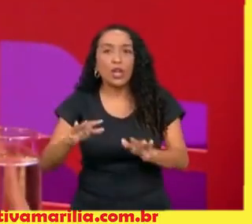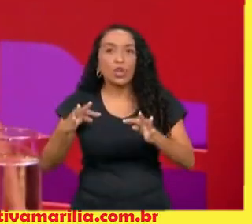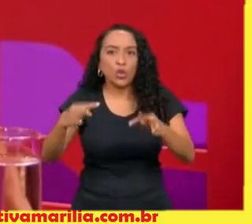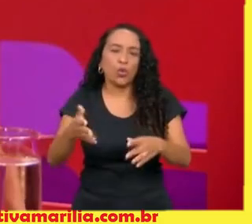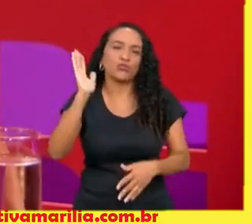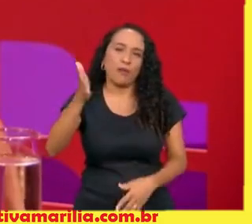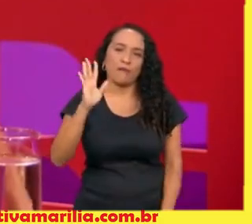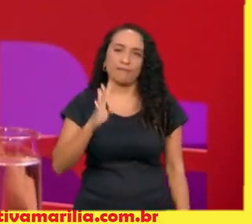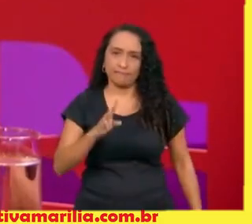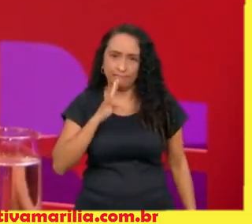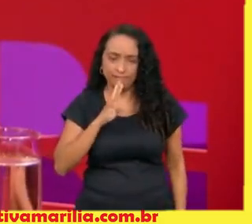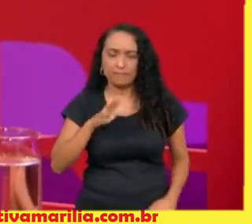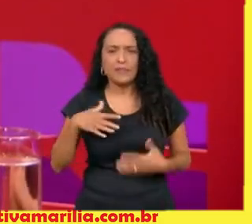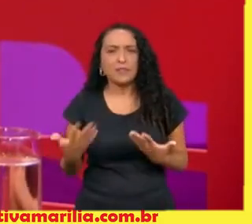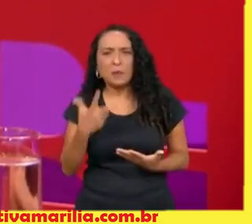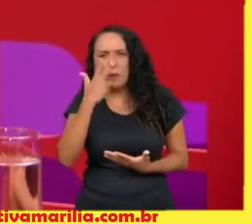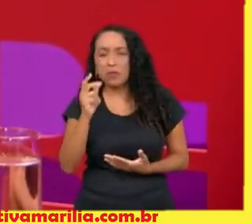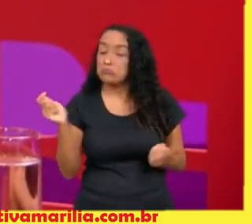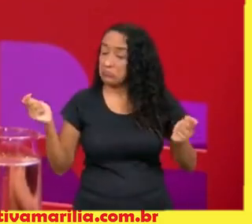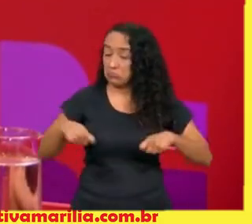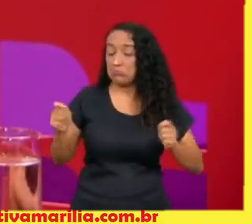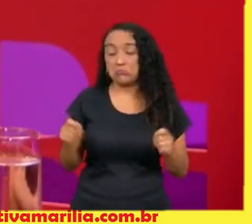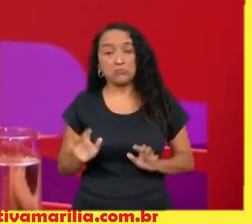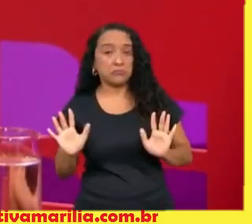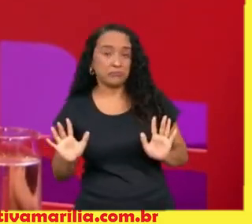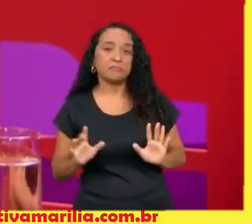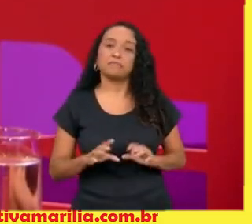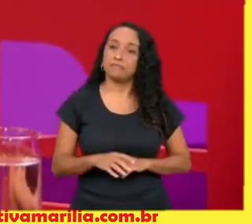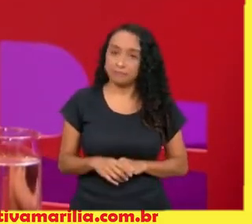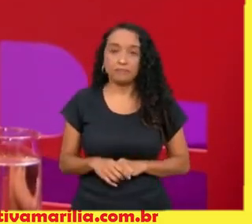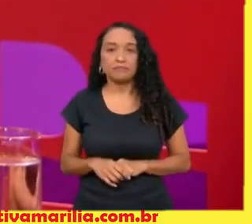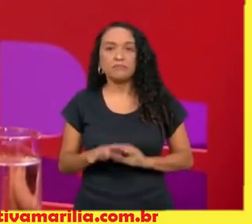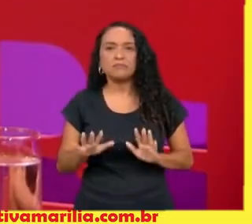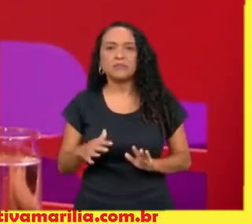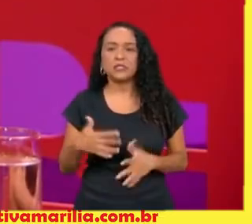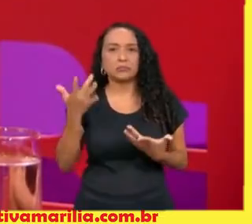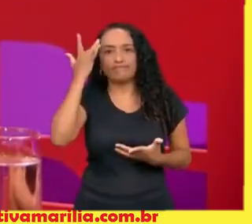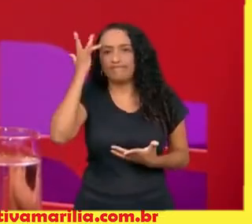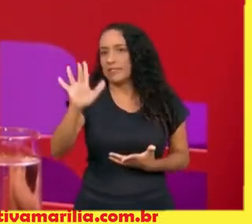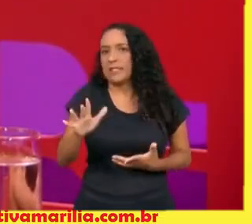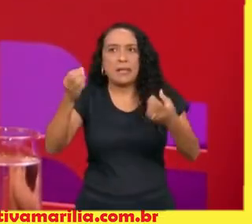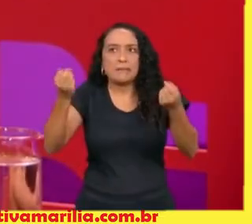falar dele. Então, eu acho muito possível, né? Mas eu não saberia fazer